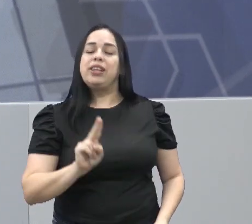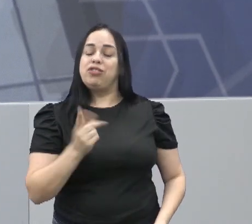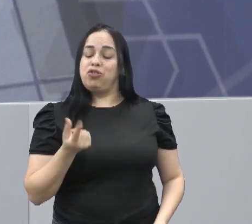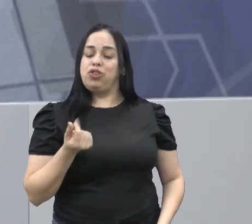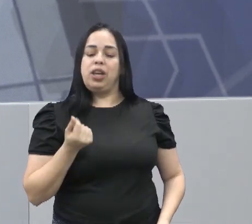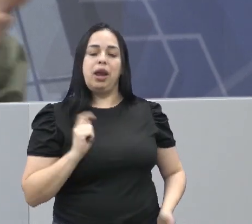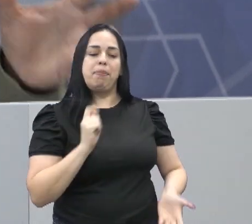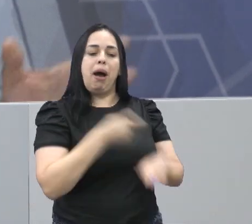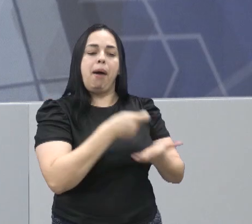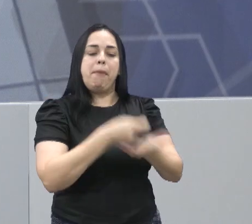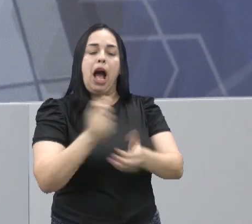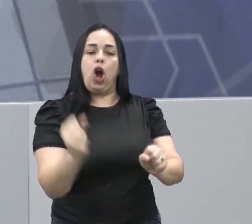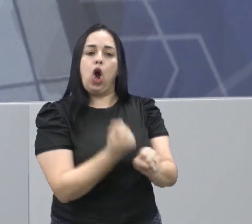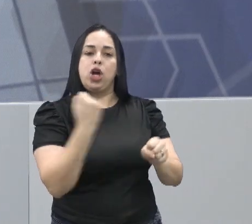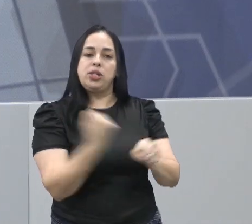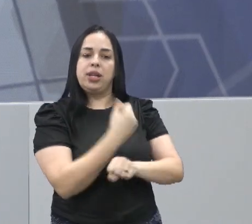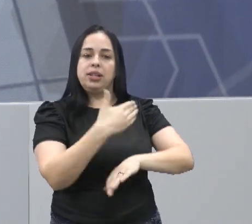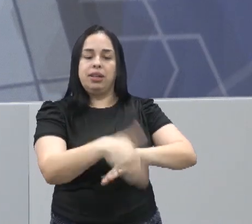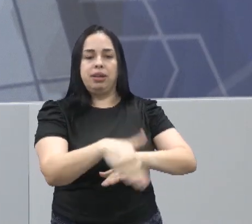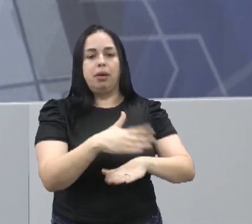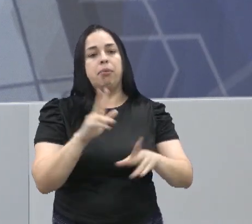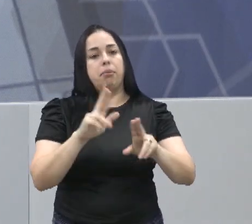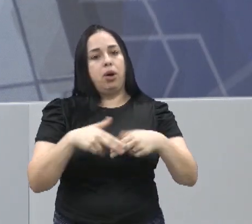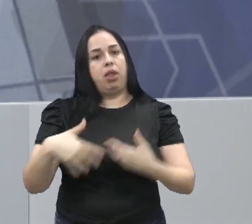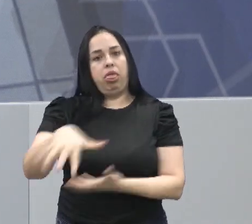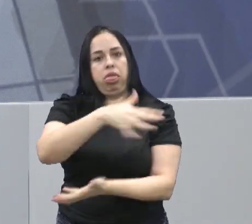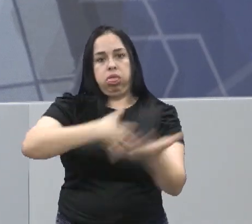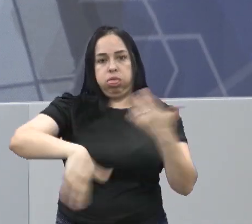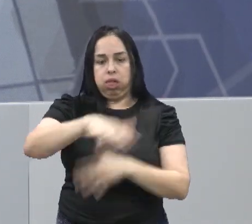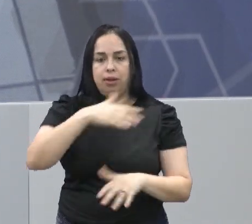esse transtorno na nossa cidade. A parte,